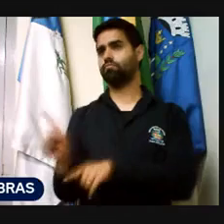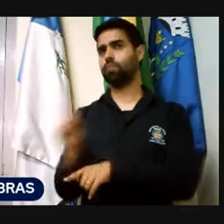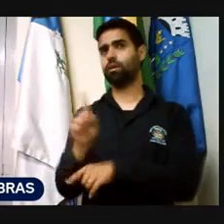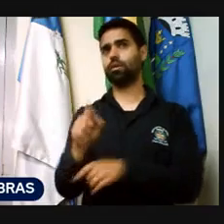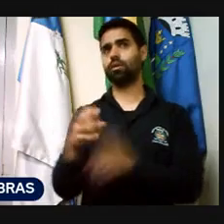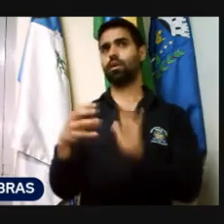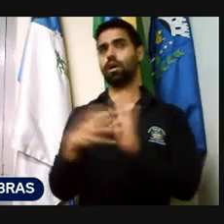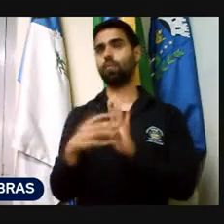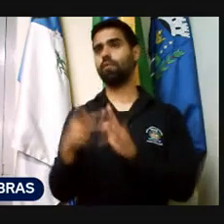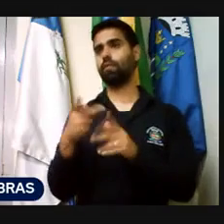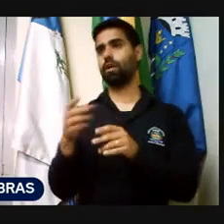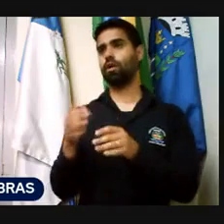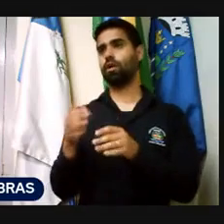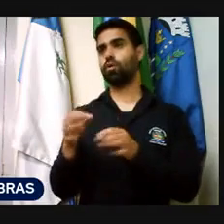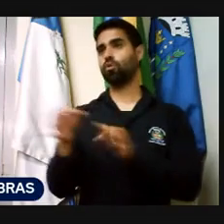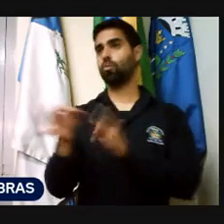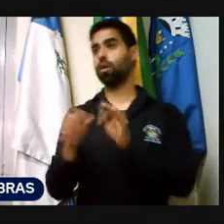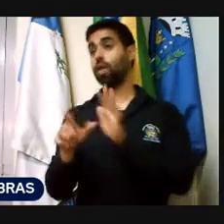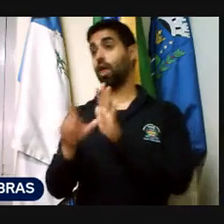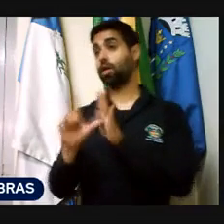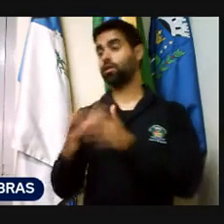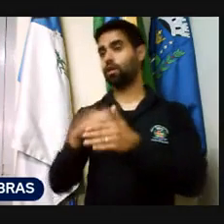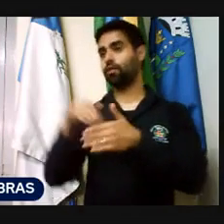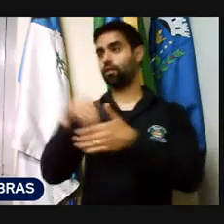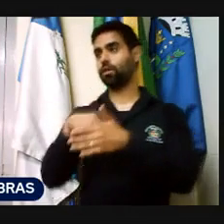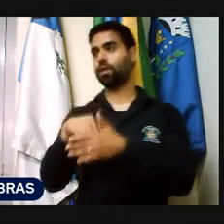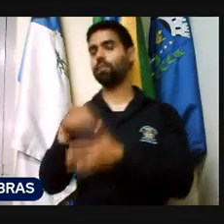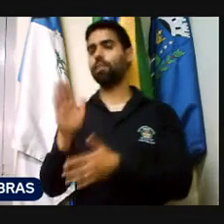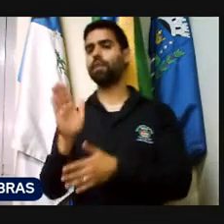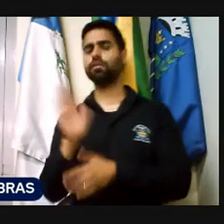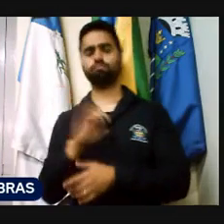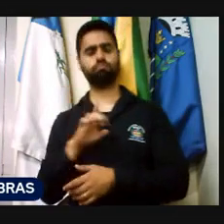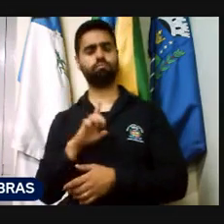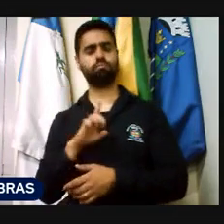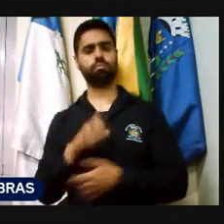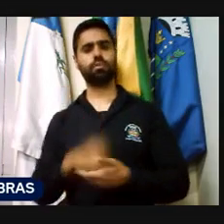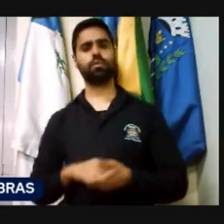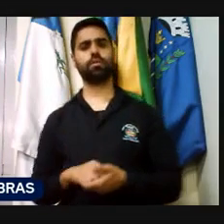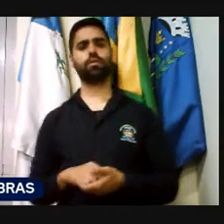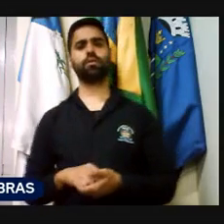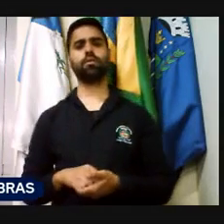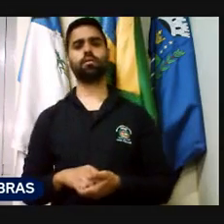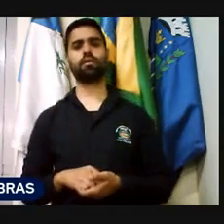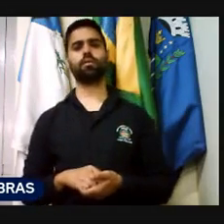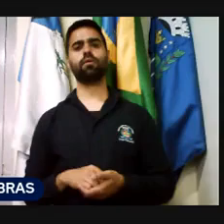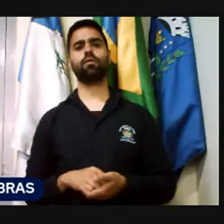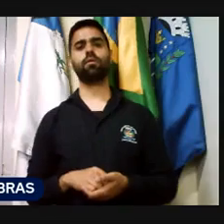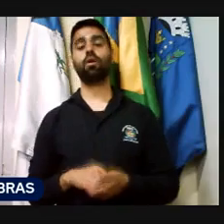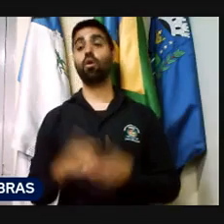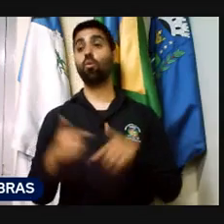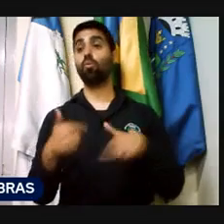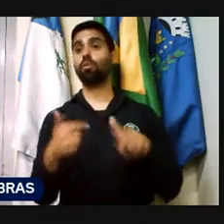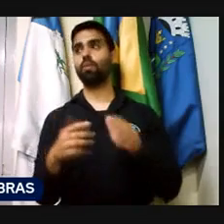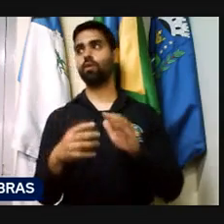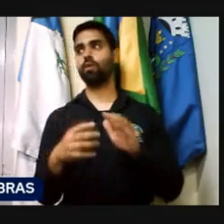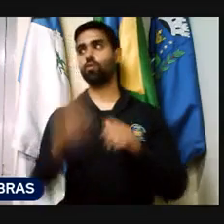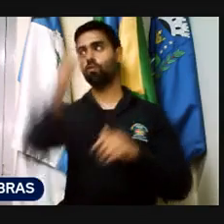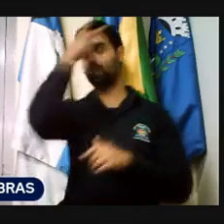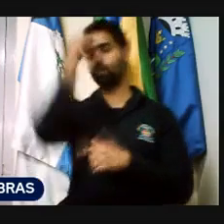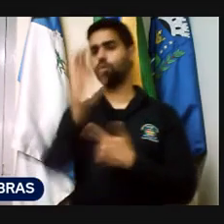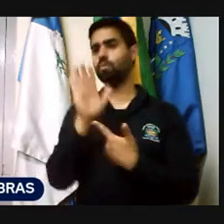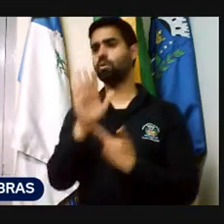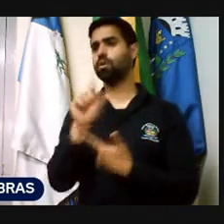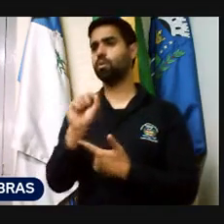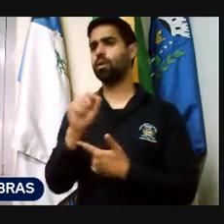do projeto antes de ser votado, mas já é aqui uma ação do prefeito, mostrando